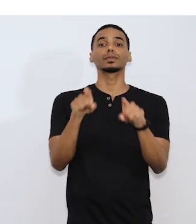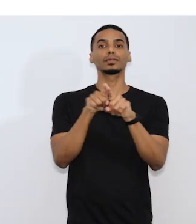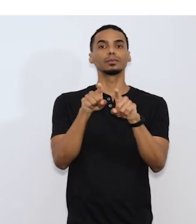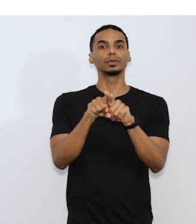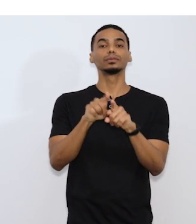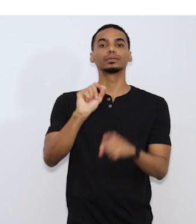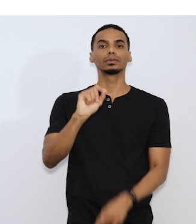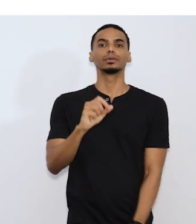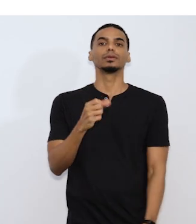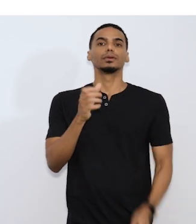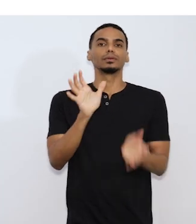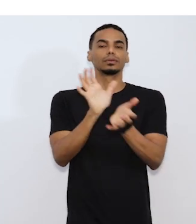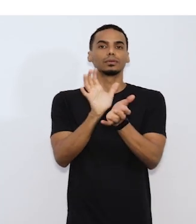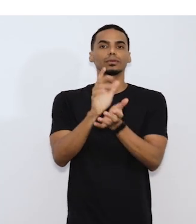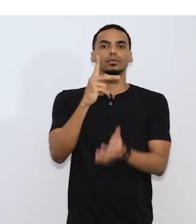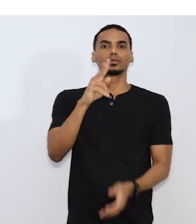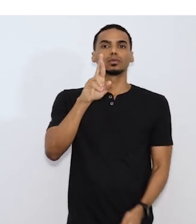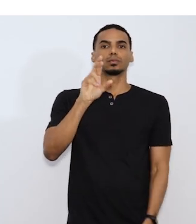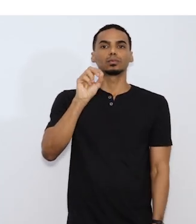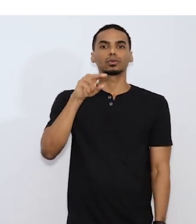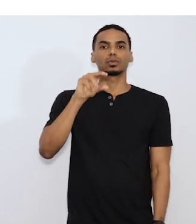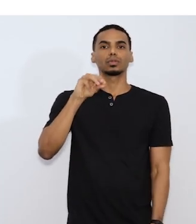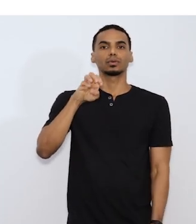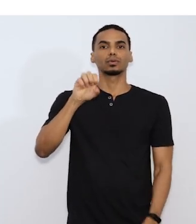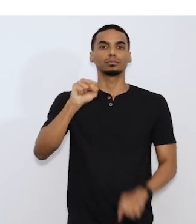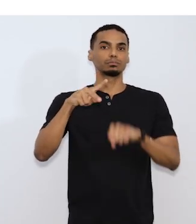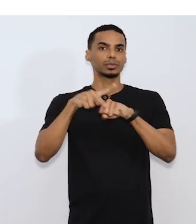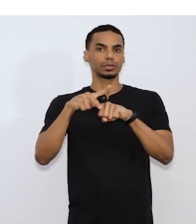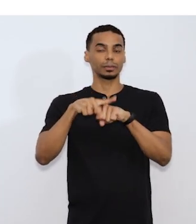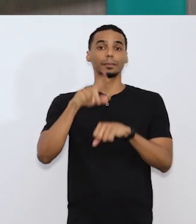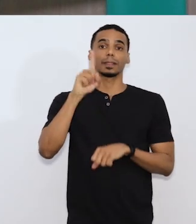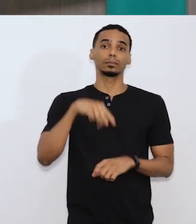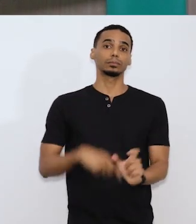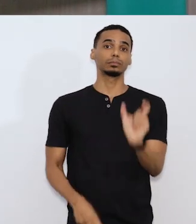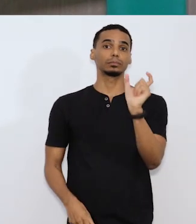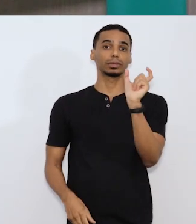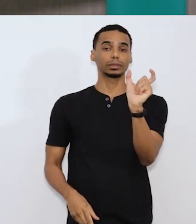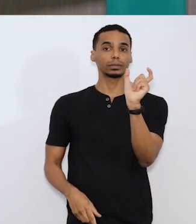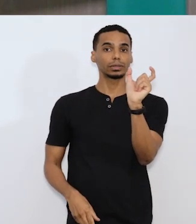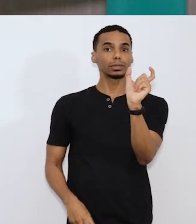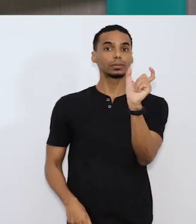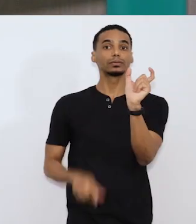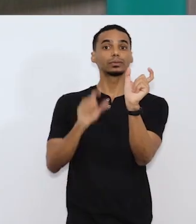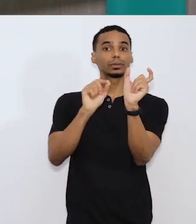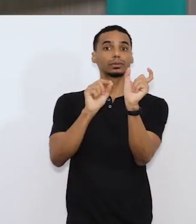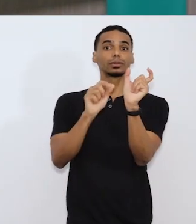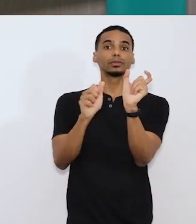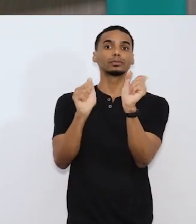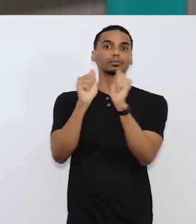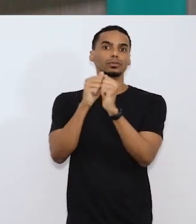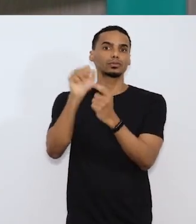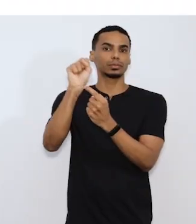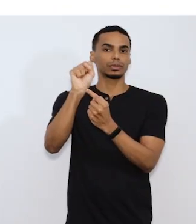pronomes, aquela classe onde nós vamos encontrar palavras que irão acompanhar ou substituir um